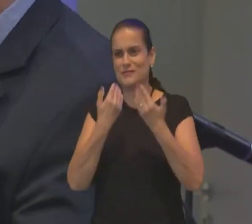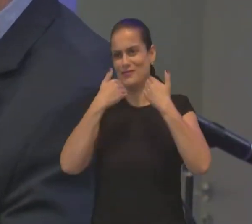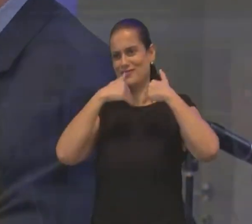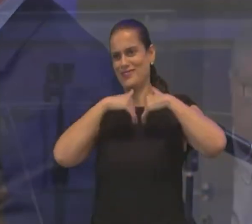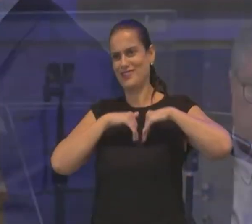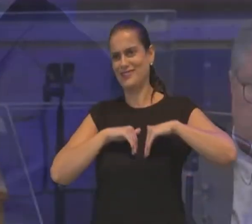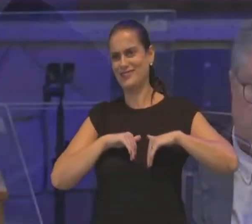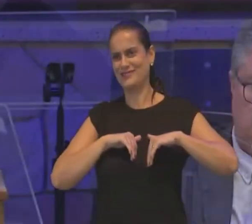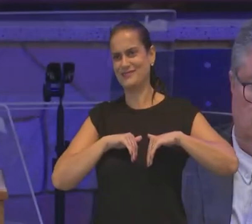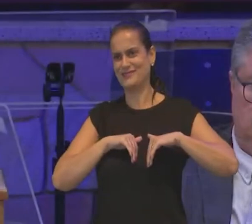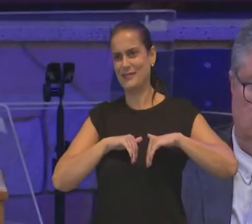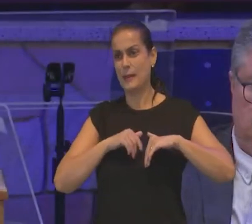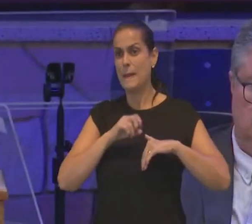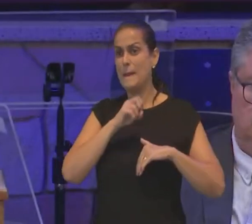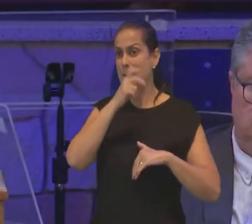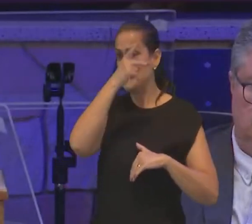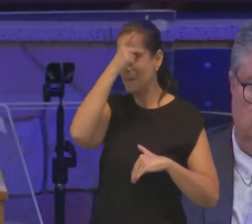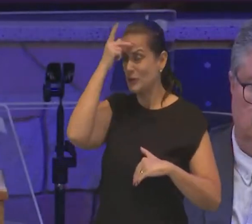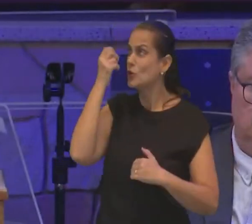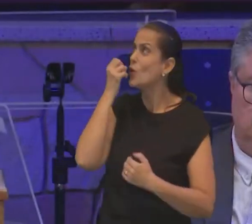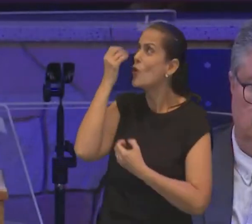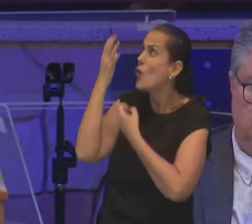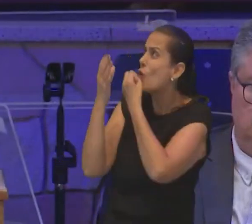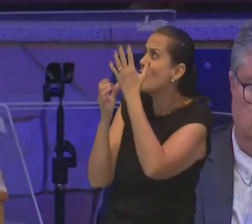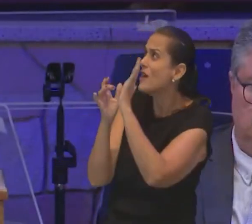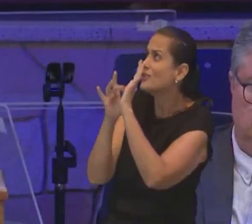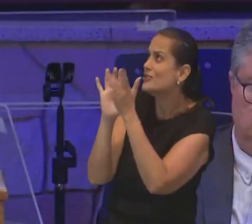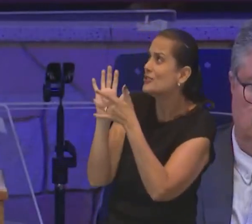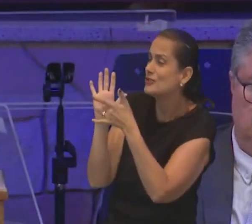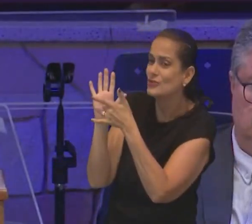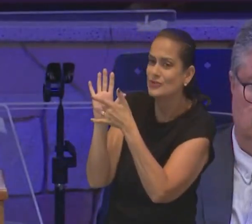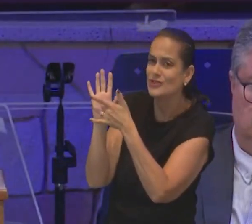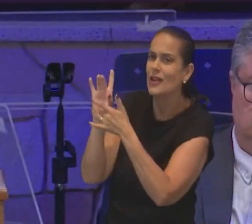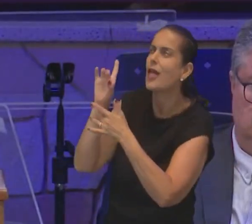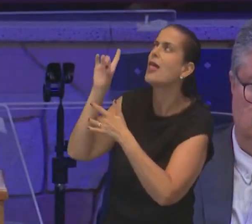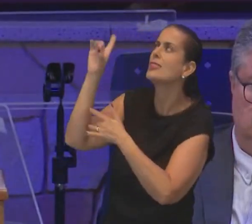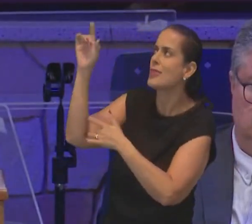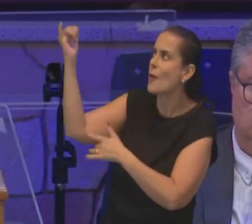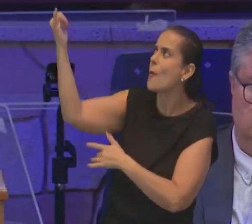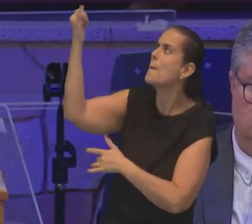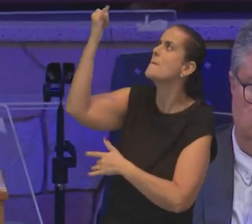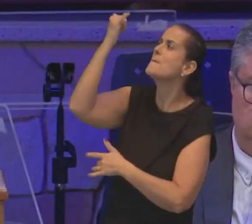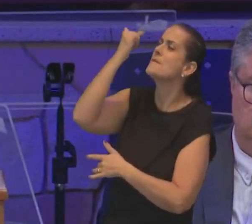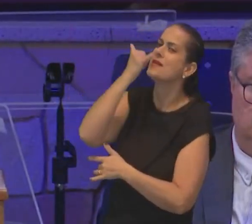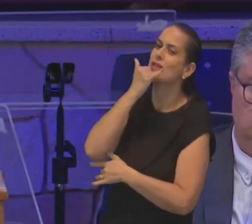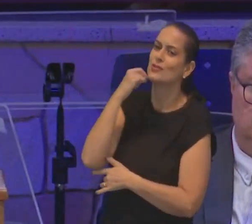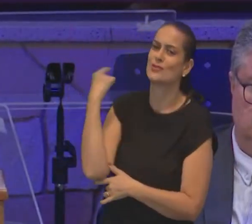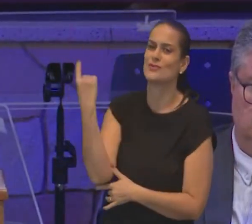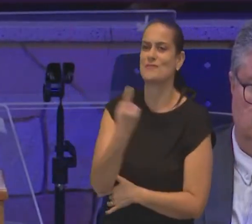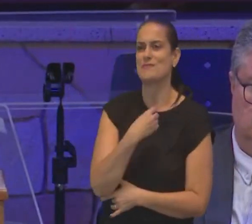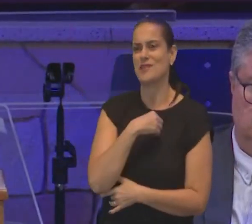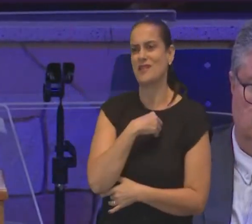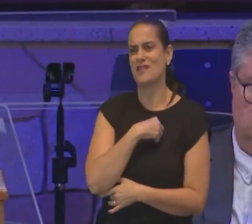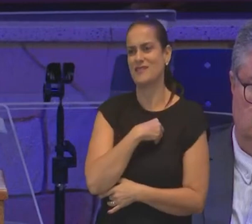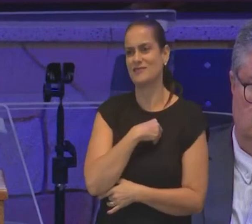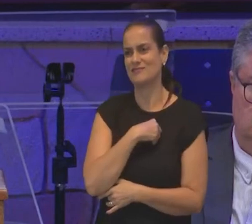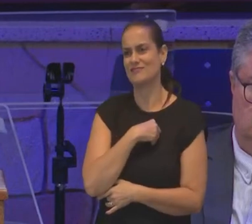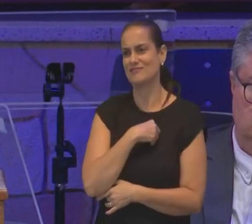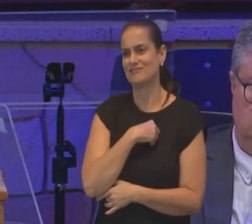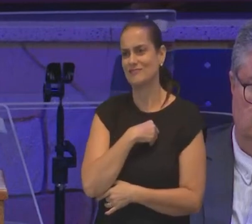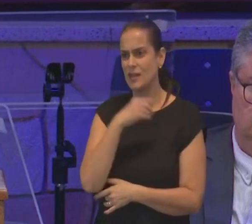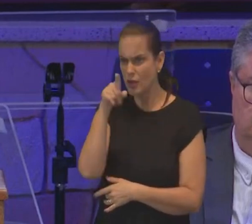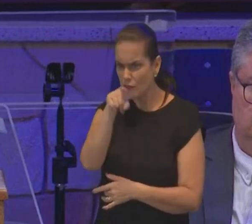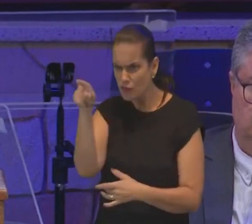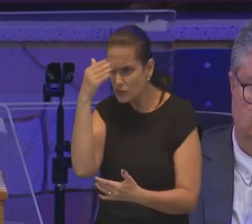Aquela pessoa que confessa o Senhor Jesus, Deus perdoa os nossos pecados. Você